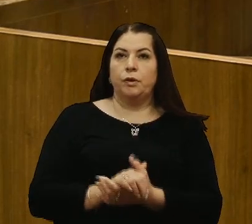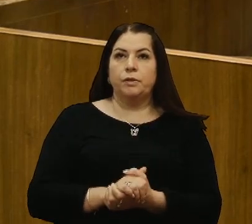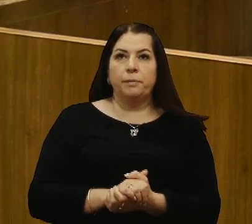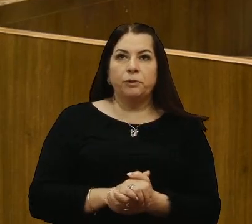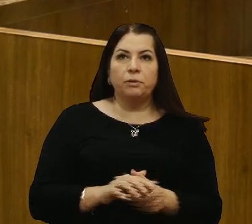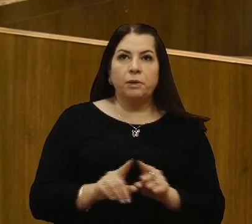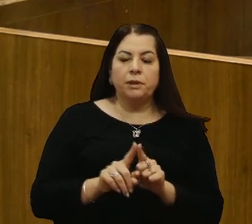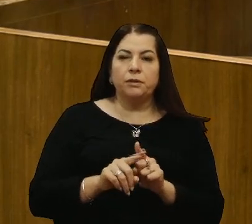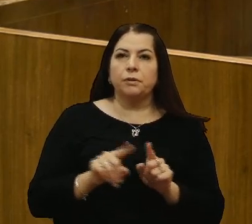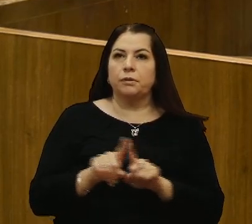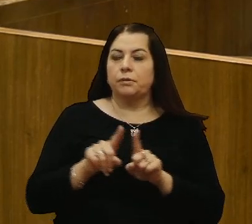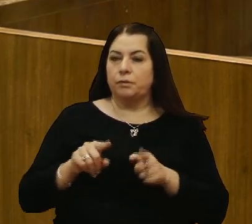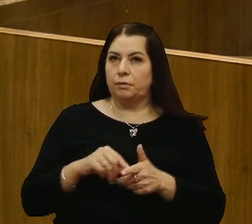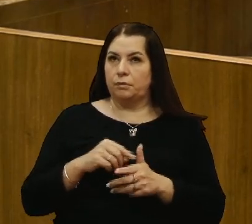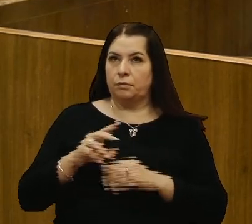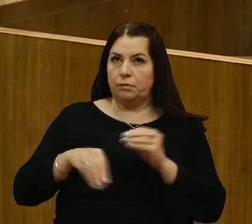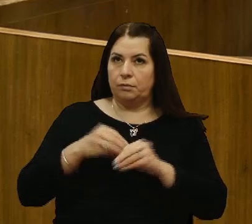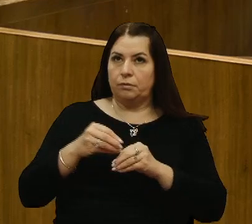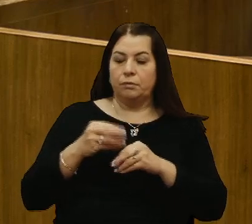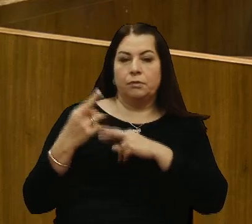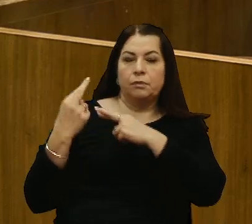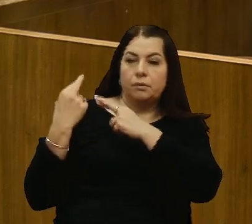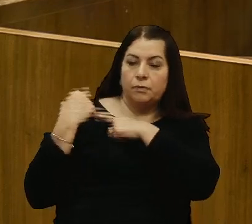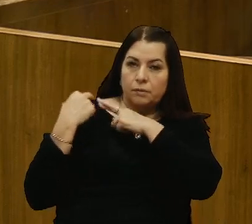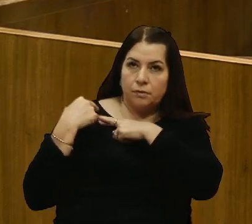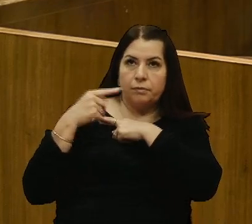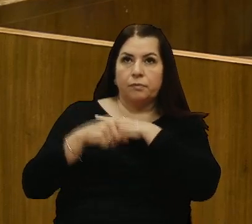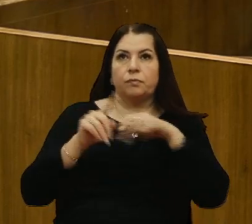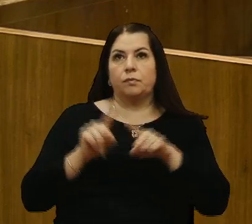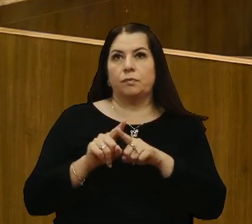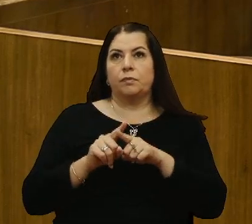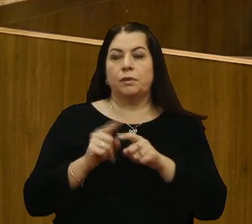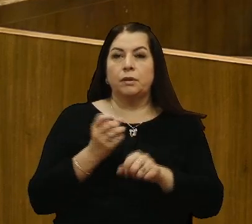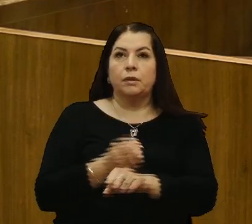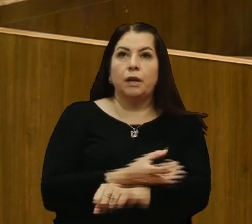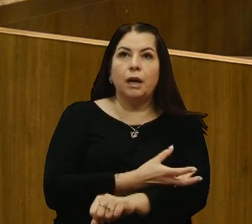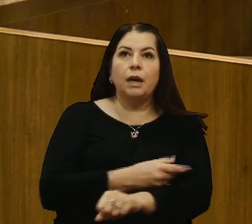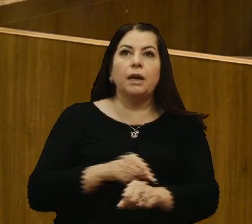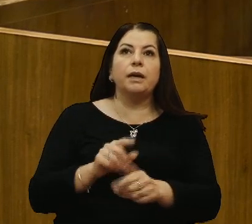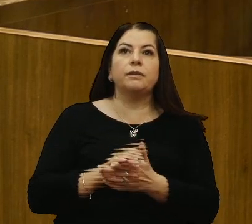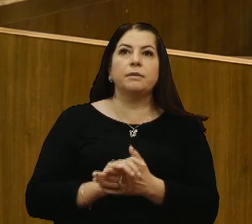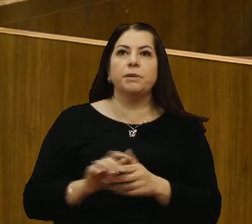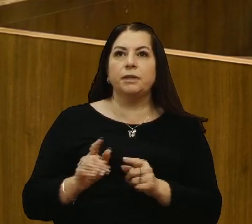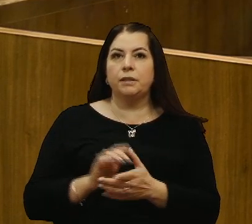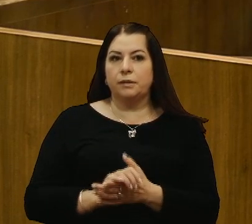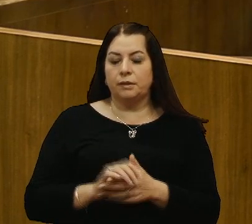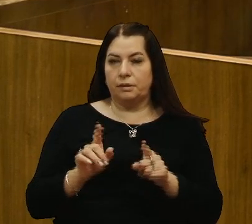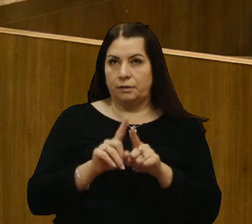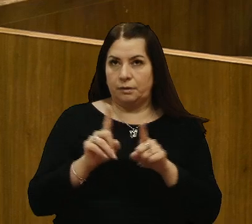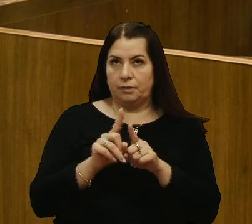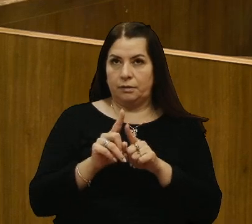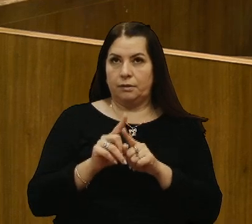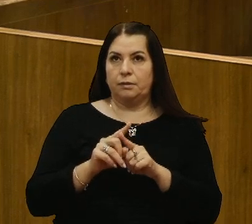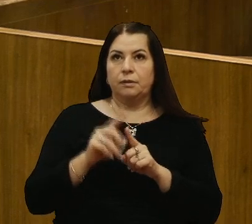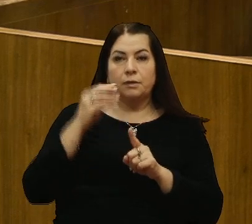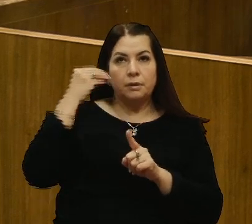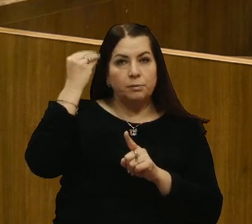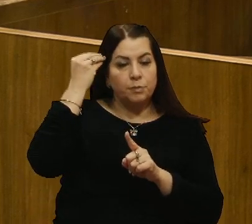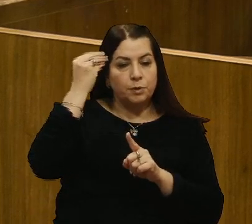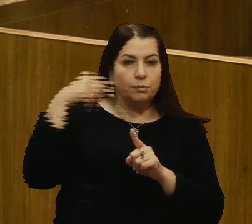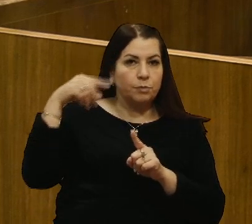A maternidade envolve responsabilidades emocionais, físicas, sociais ligadas